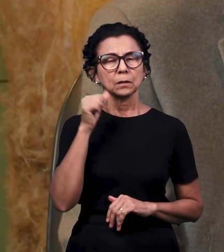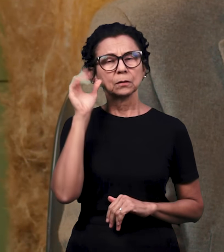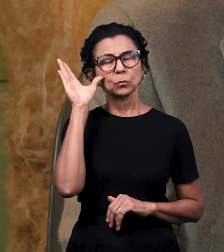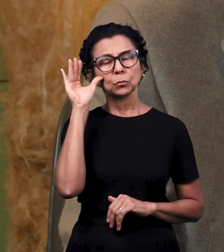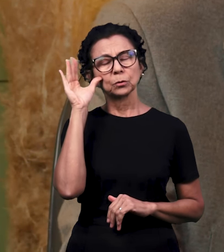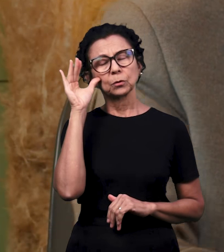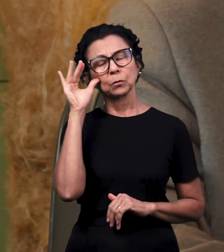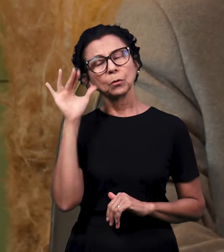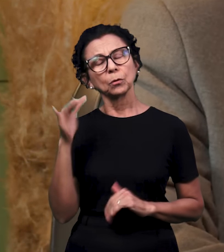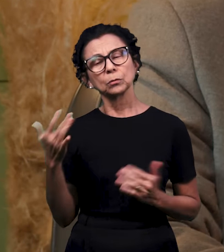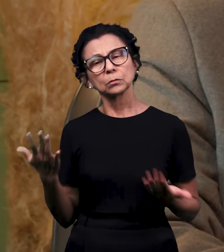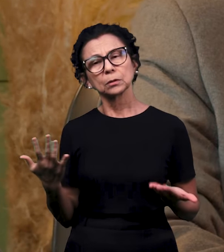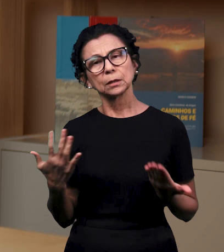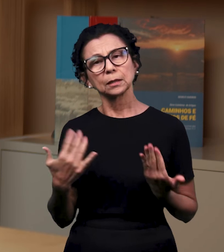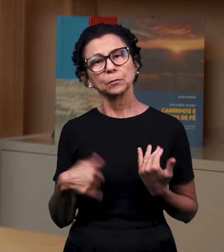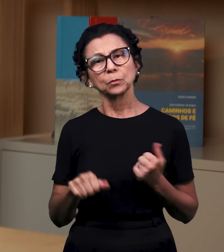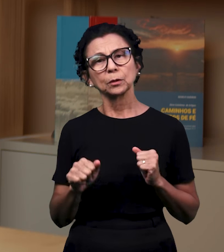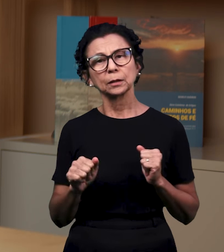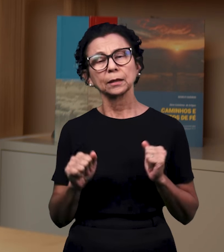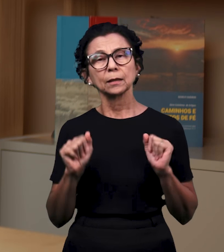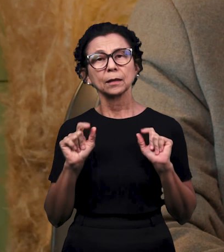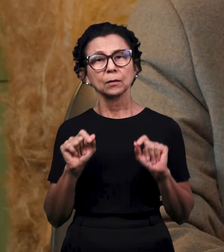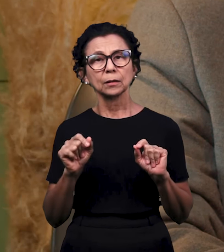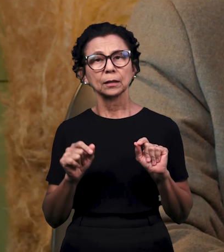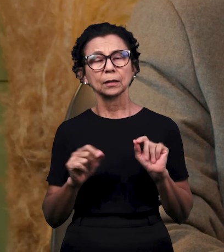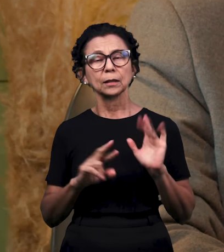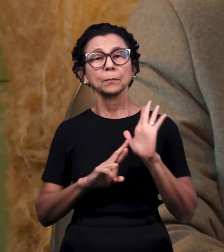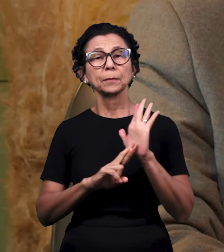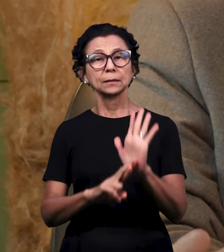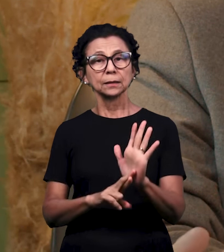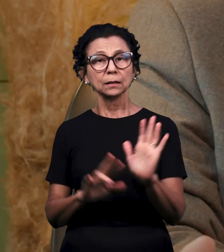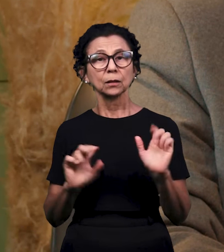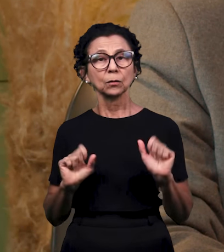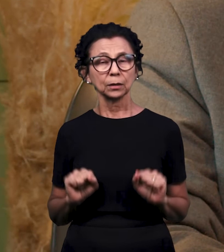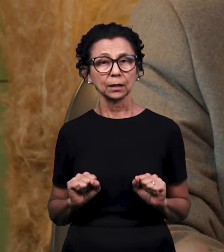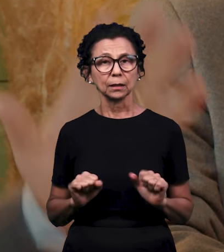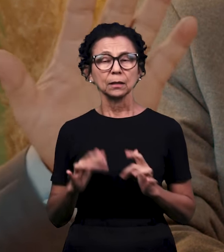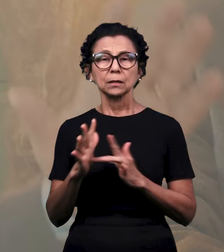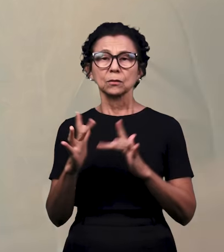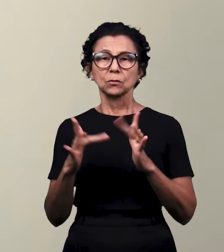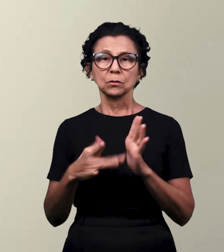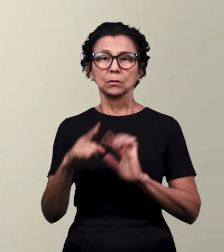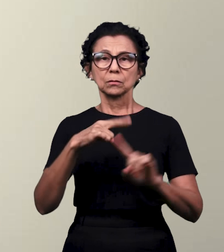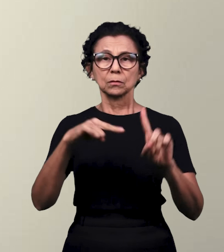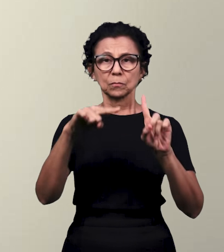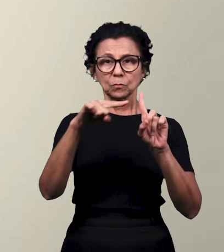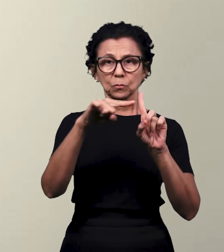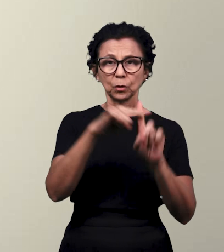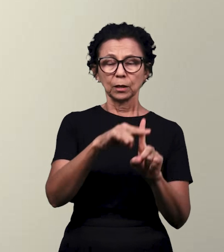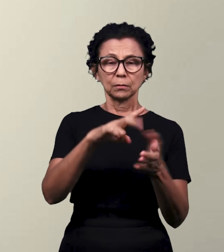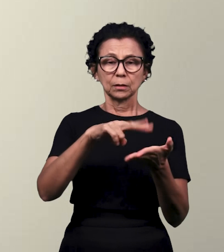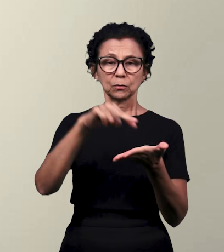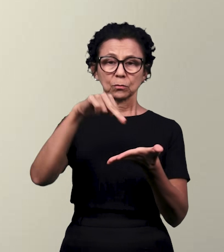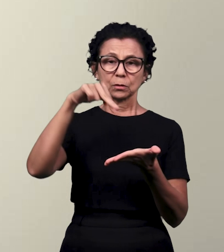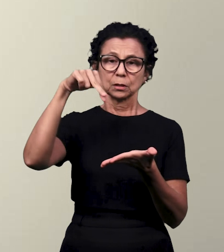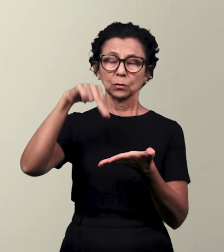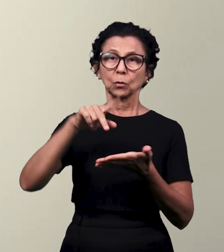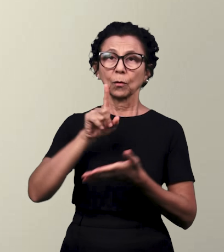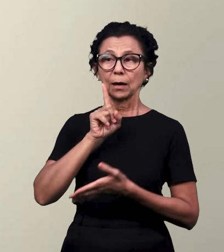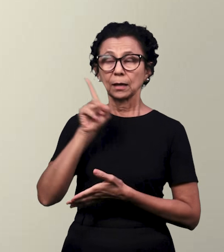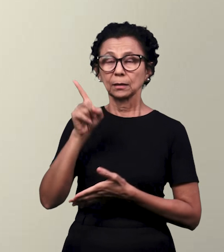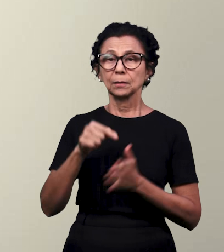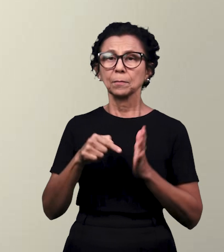mostra a ressurreição de Cristo. Quando você vê, né, o grifo, né, trareis o molho